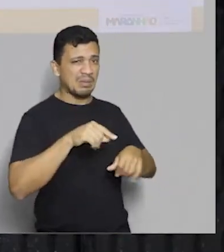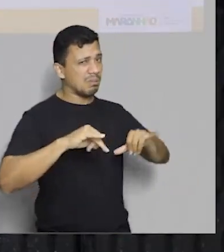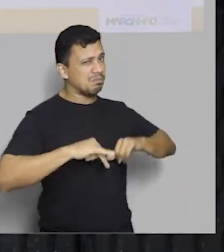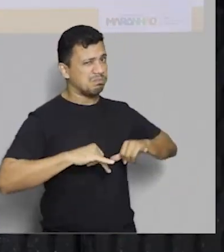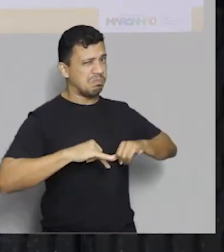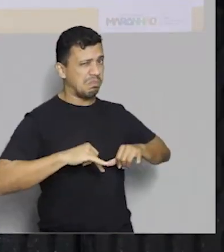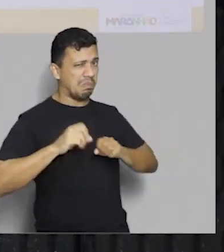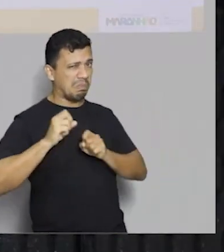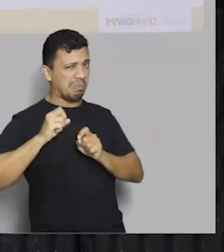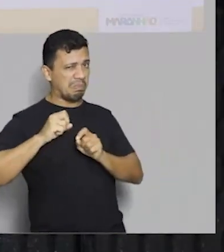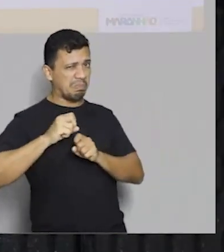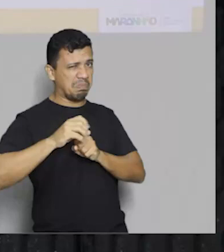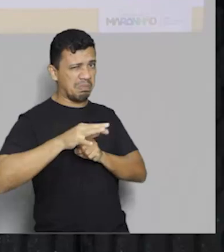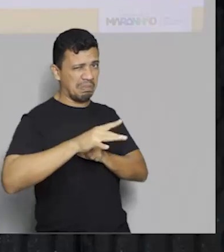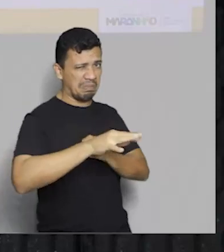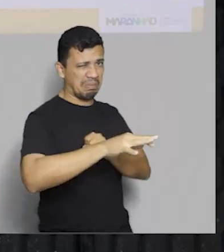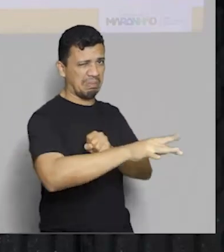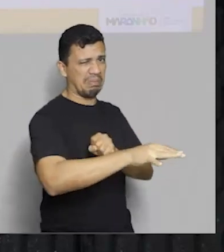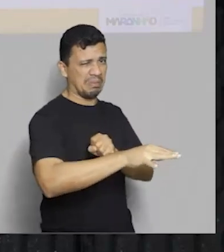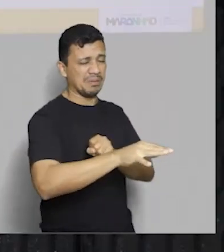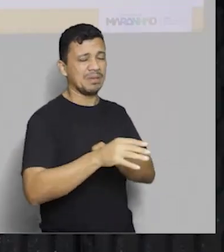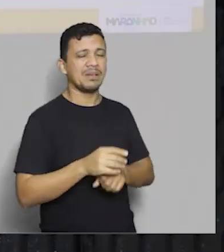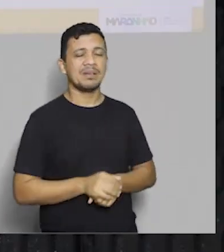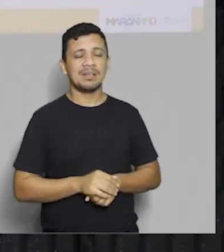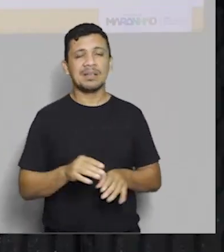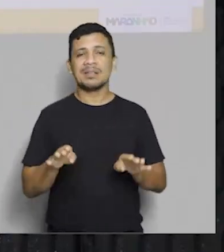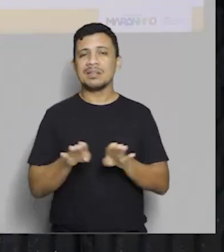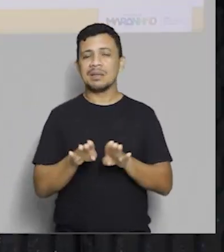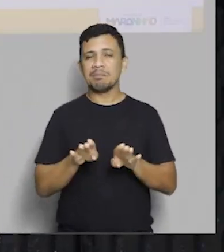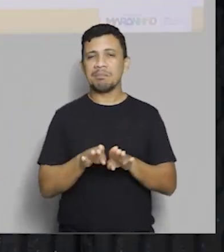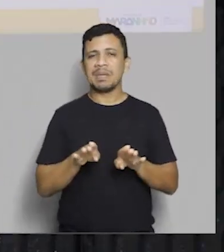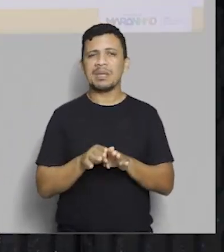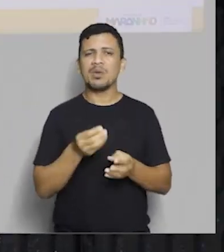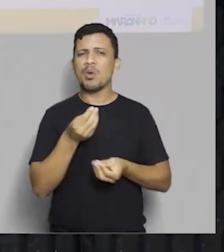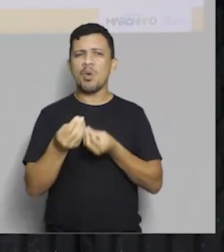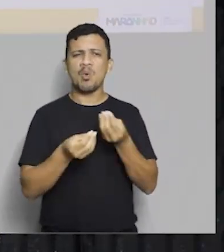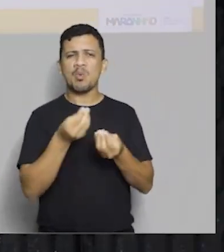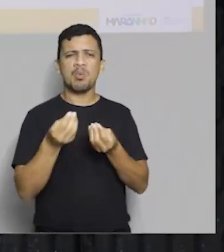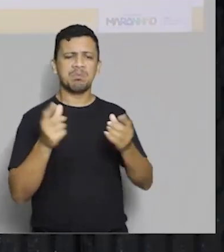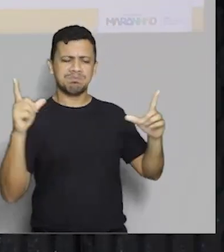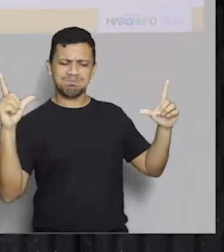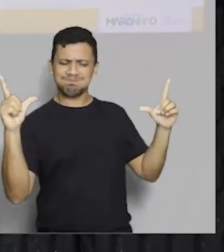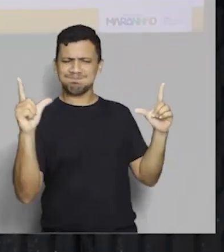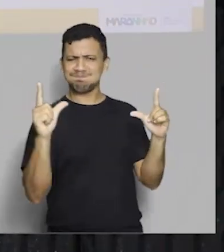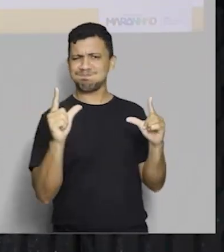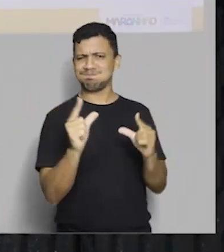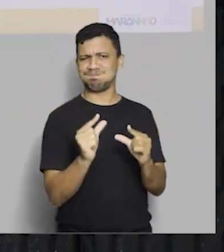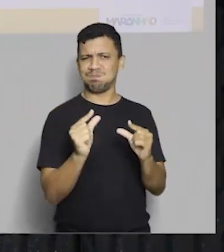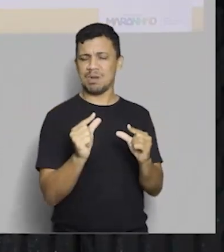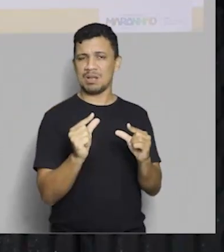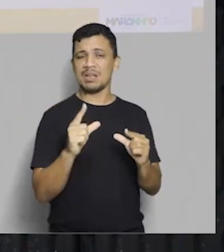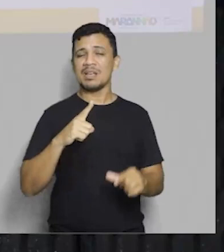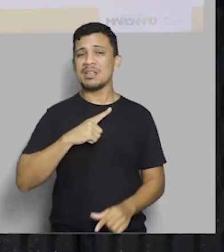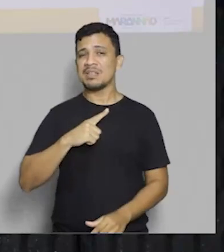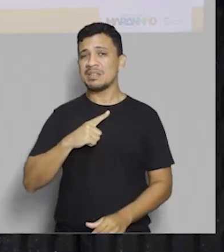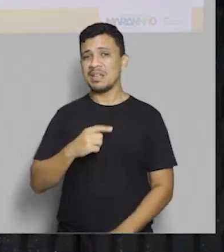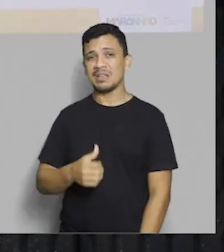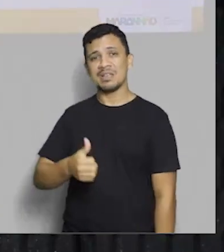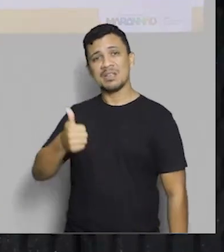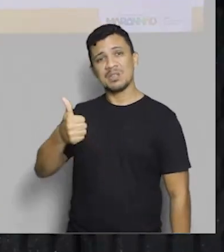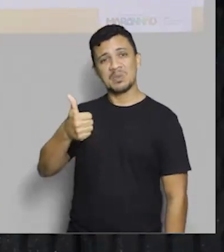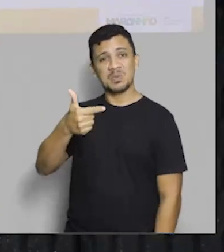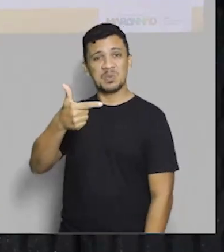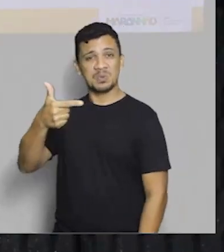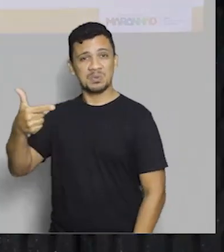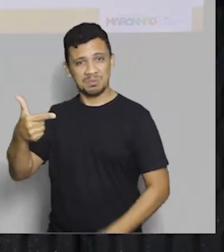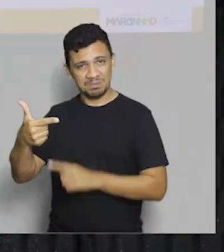a ele. O decaimento, ou seja, a diminuição de uma massa de 12